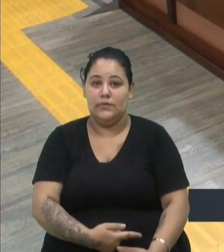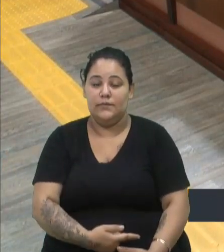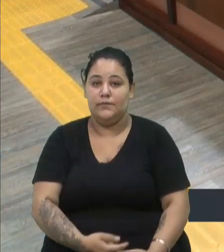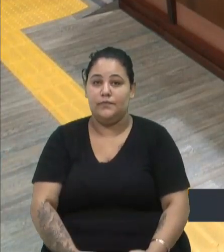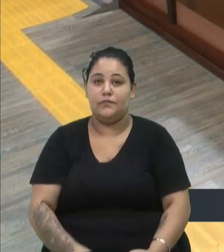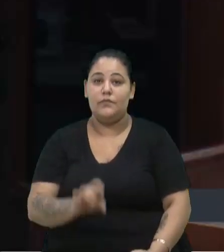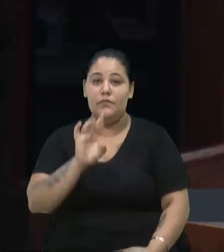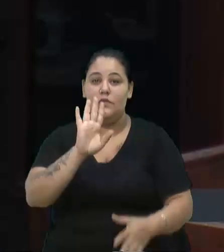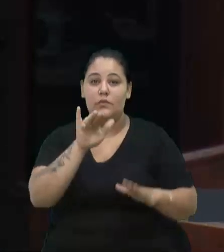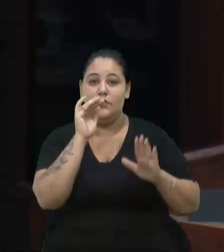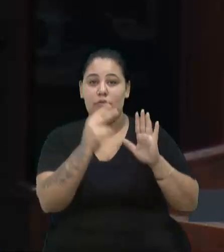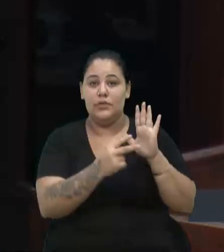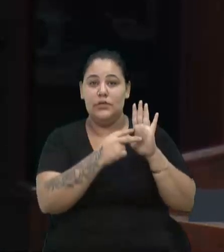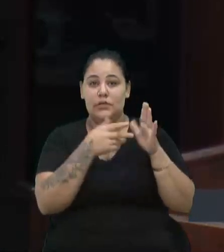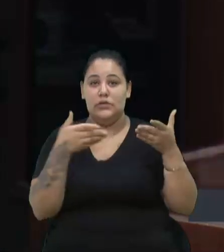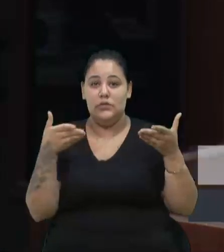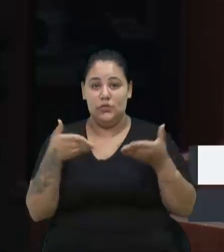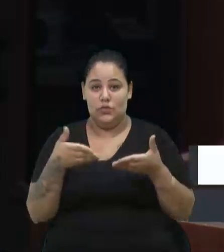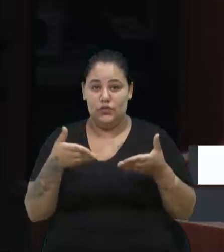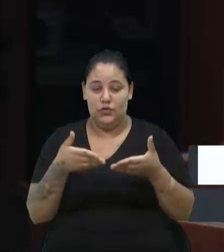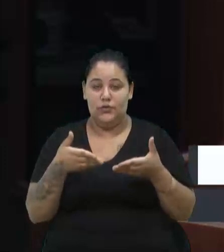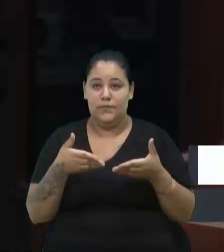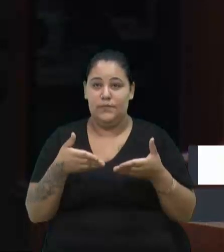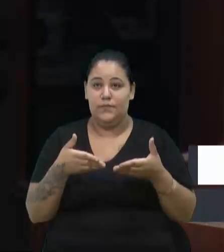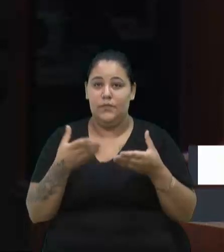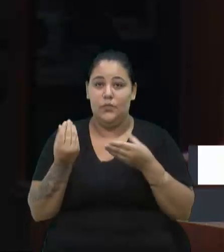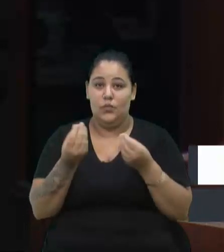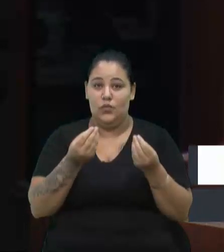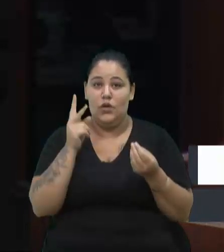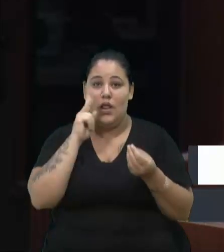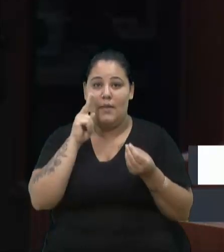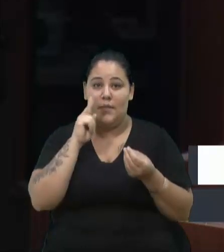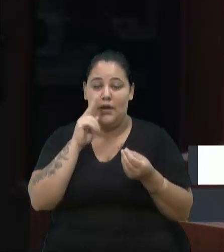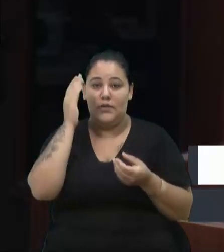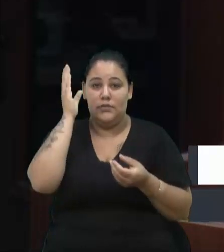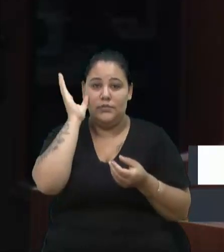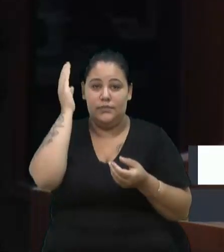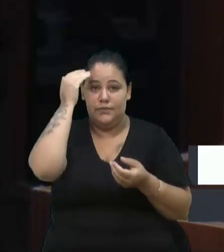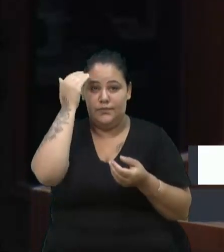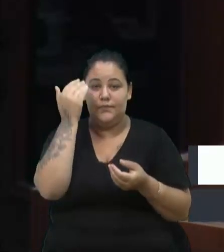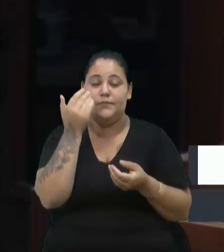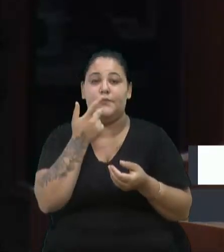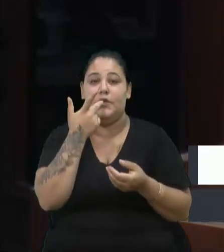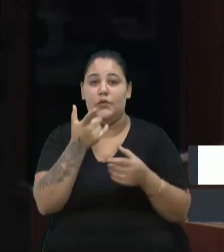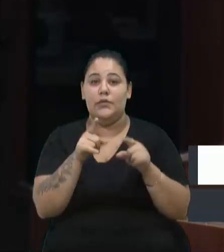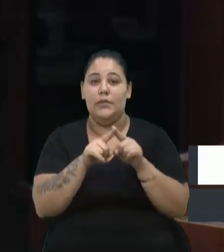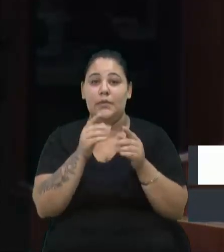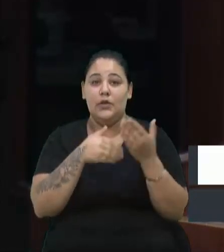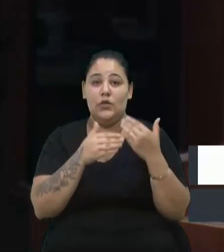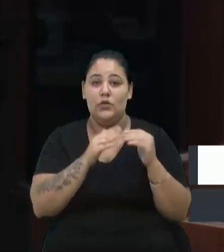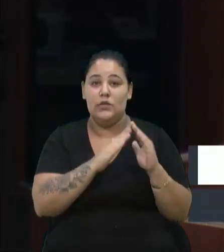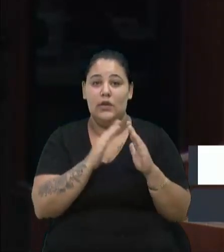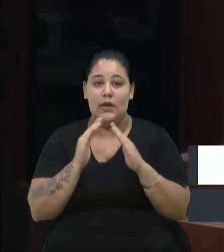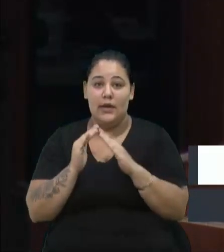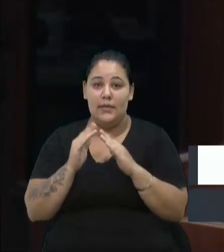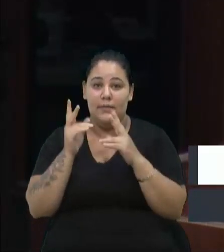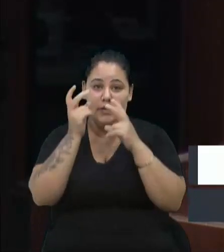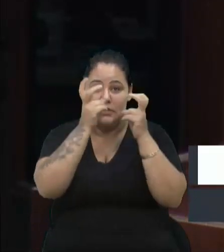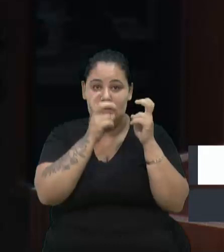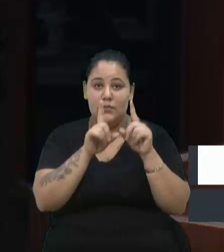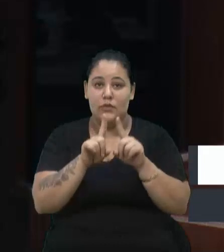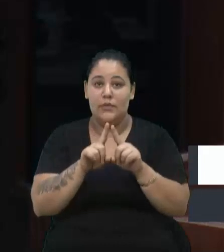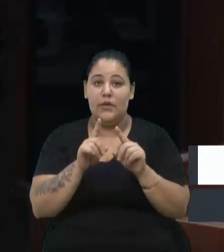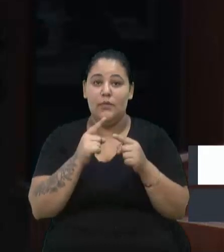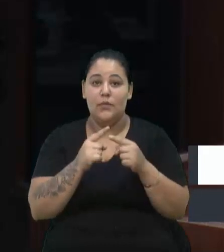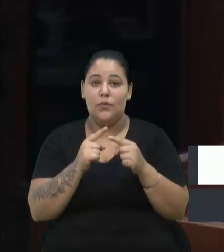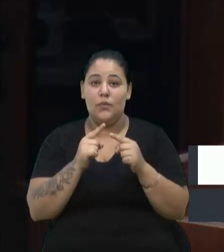meu alerta de hoje. Muito bem lembrado, vereador Felipe, para que todos dessa casa estejam atentos, porque poderemos